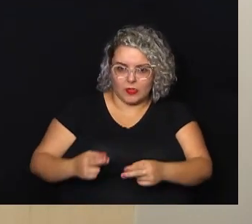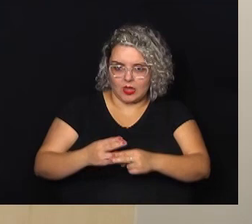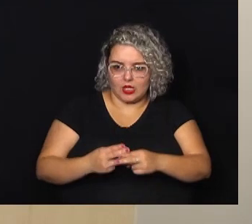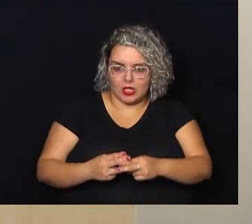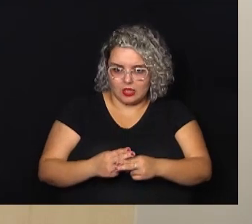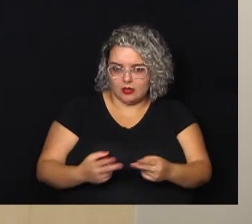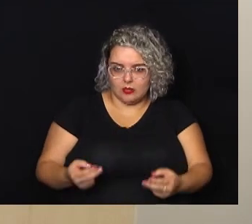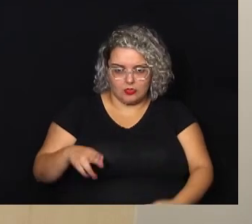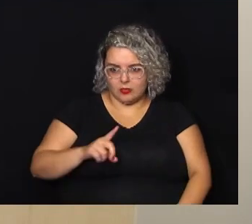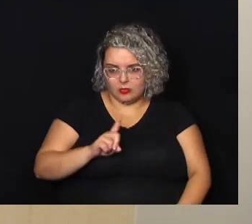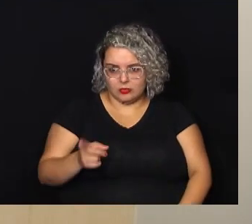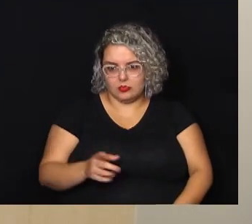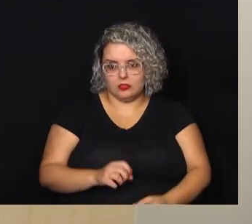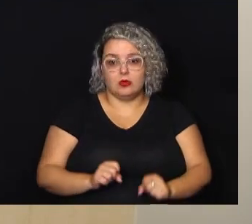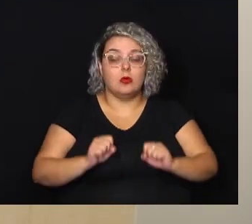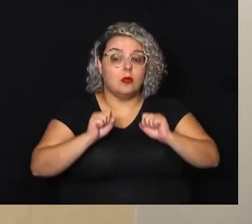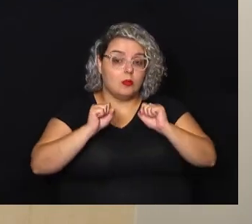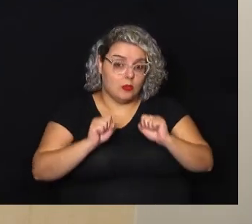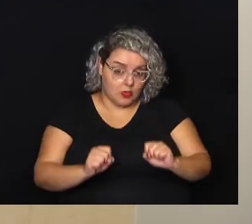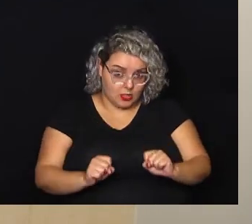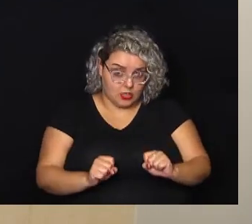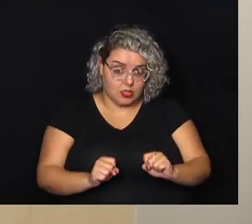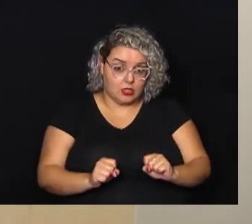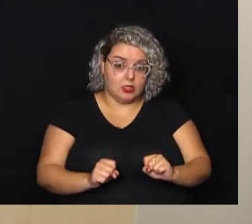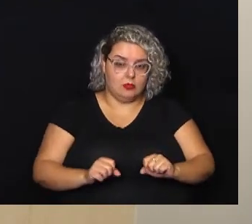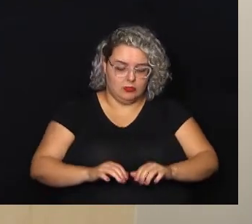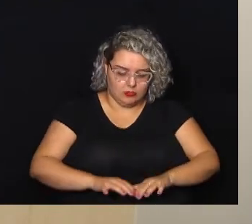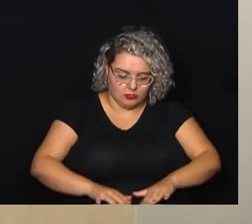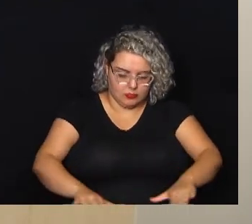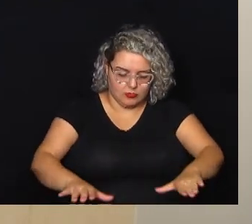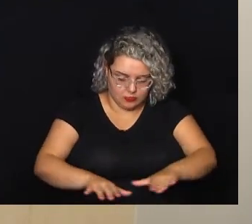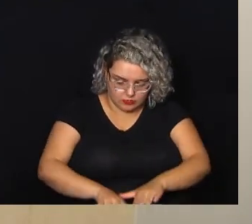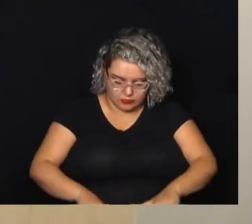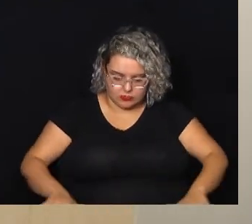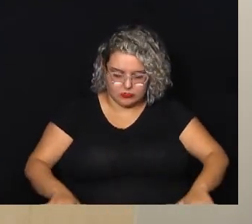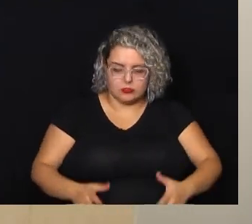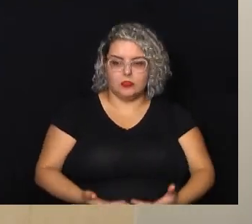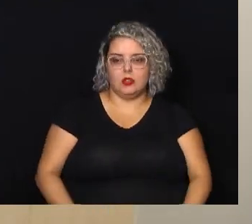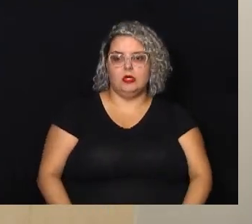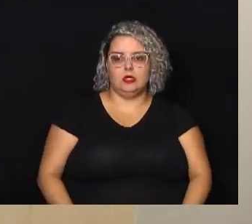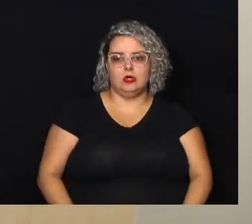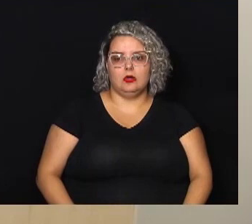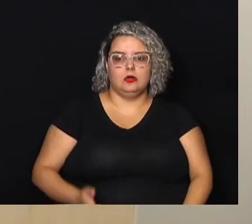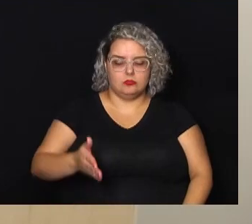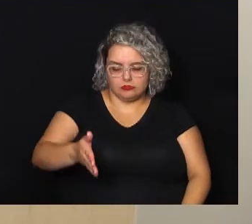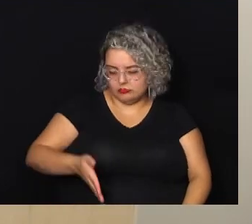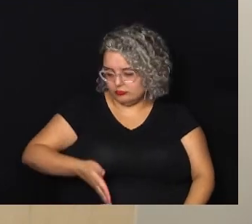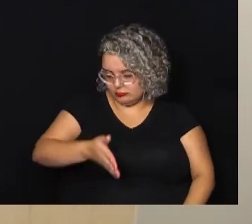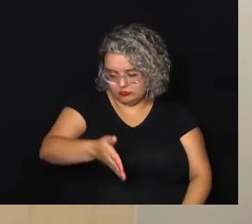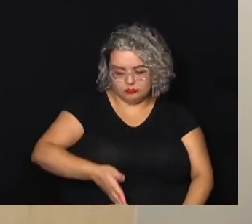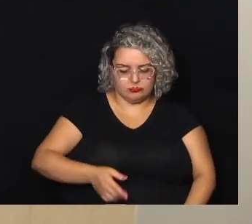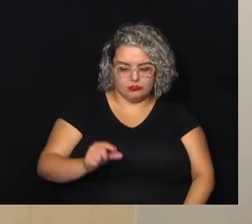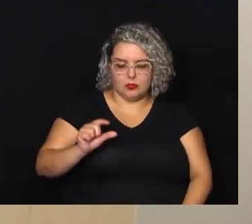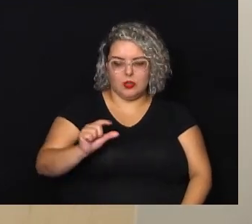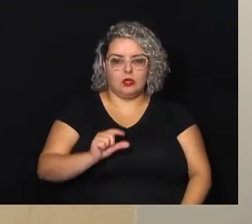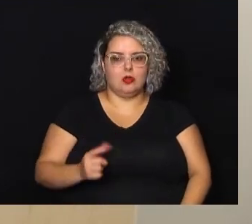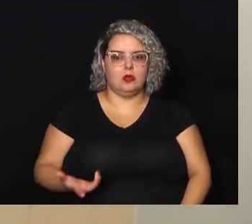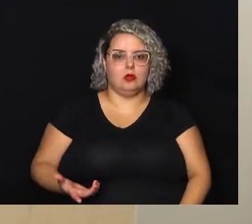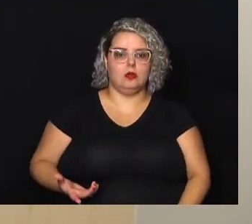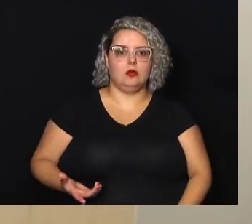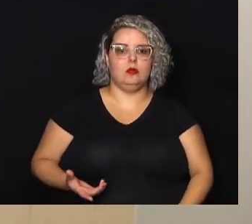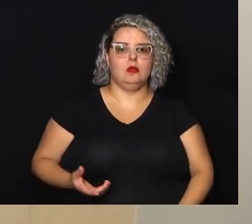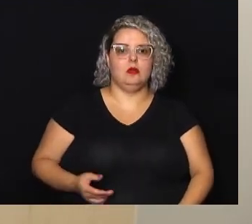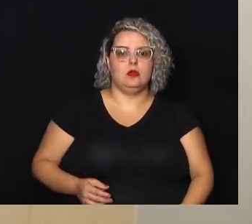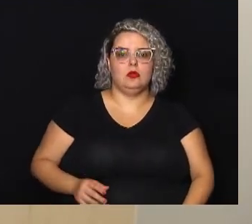na faca, alguma coisa nesse sentido ou não? Pode abrir a massa inteira e cortar em